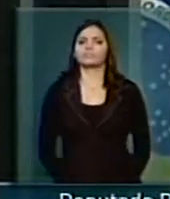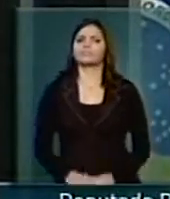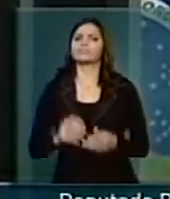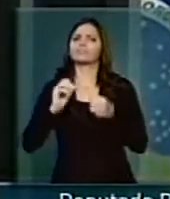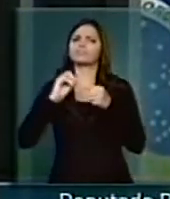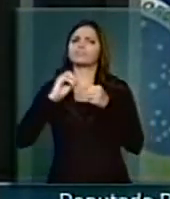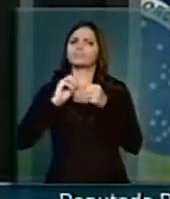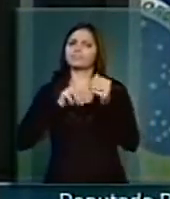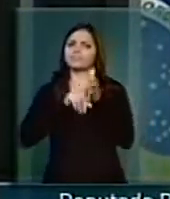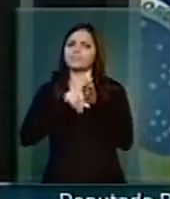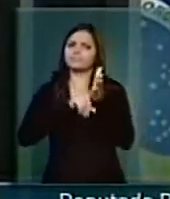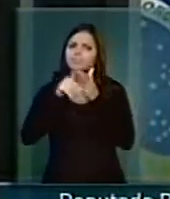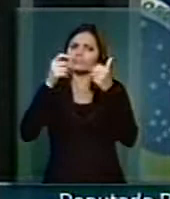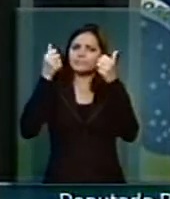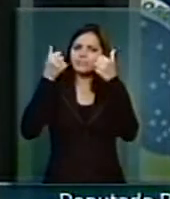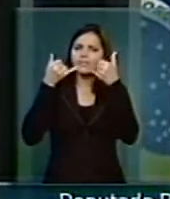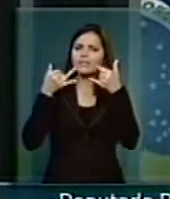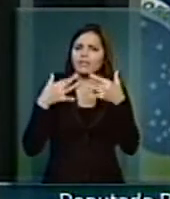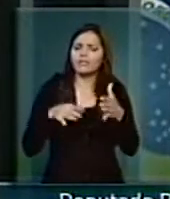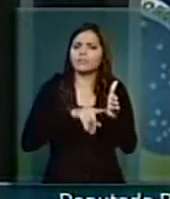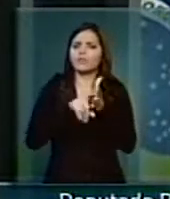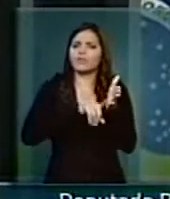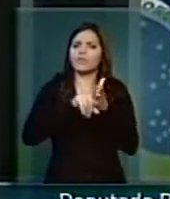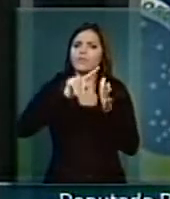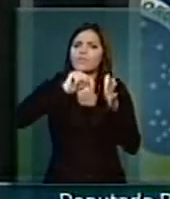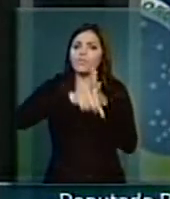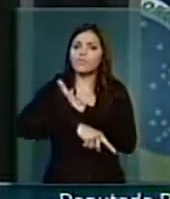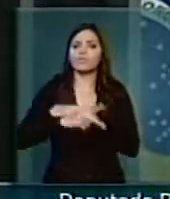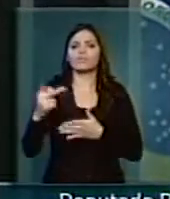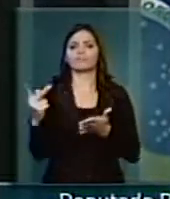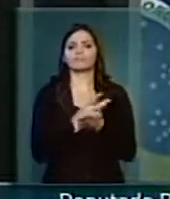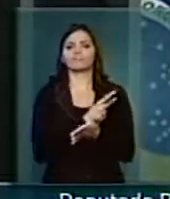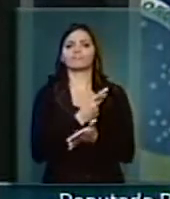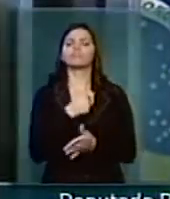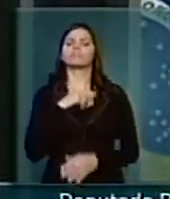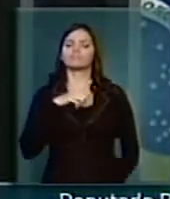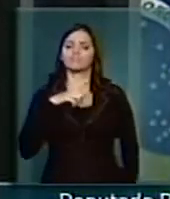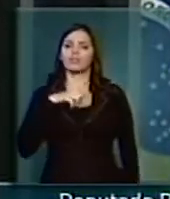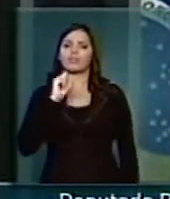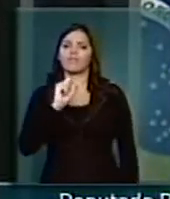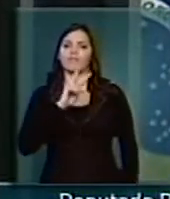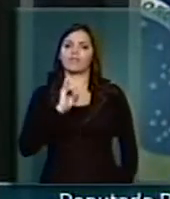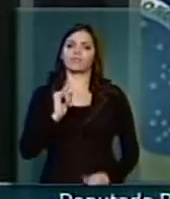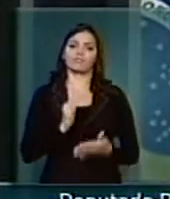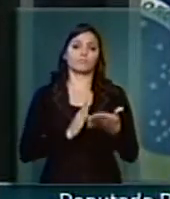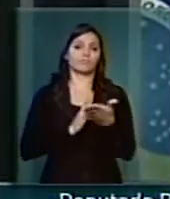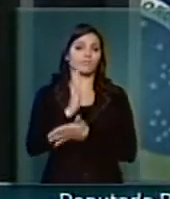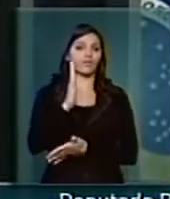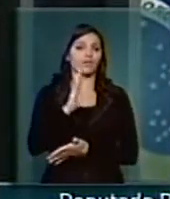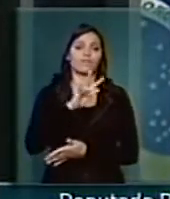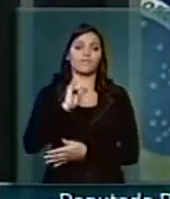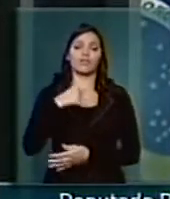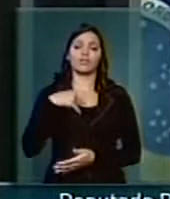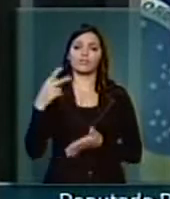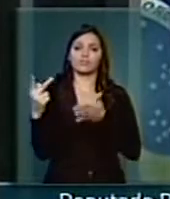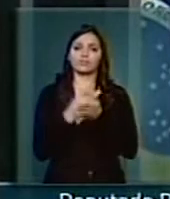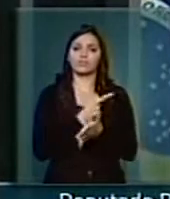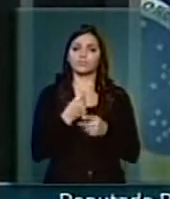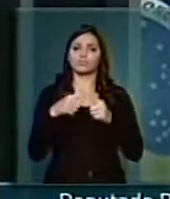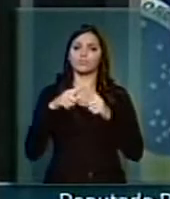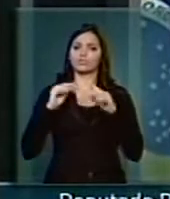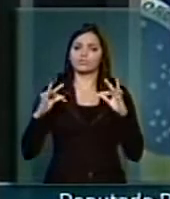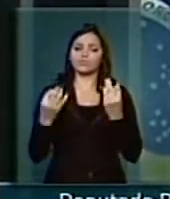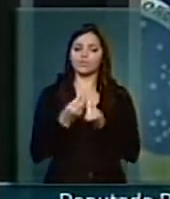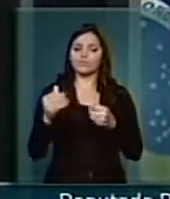análise detalhada, profunda, das consequências que esta medida irá trazer. Por ser detentora de toda